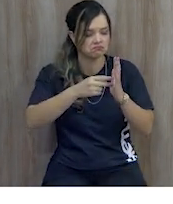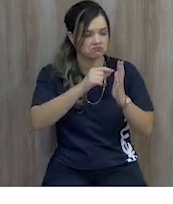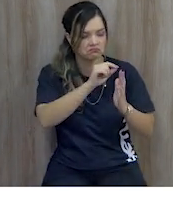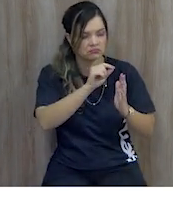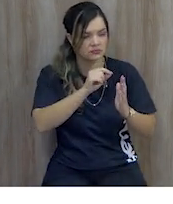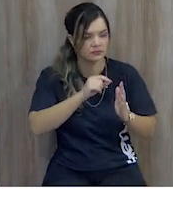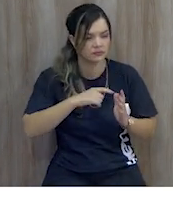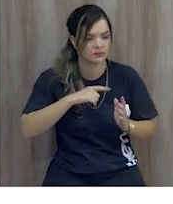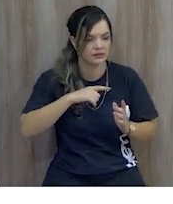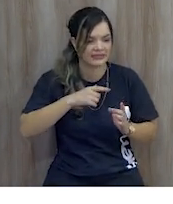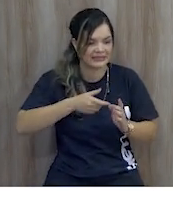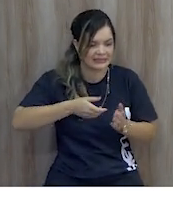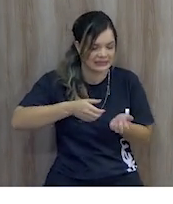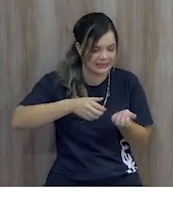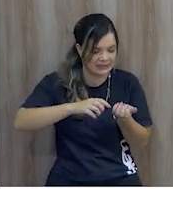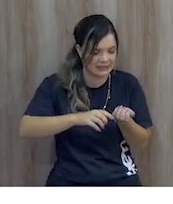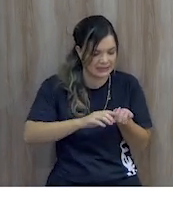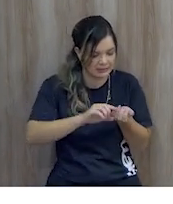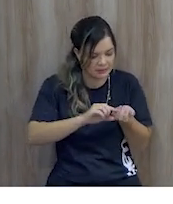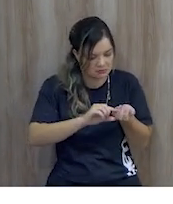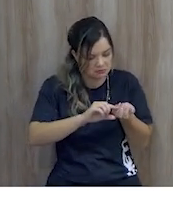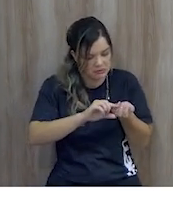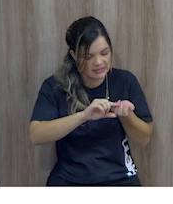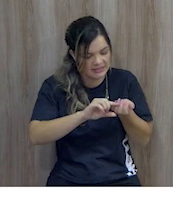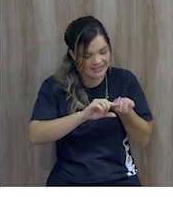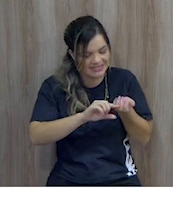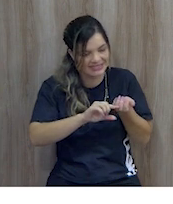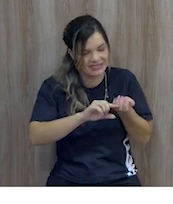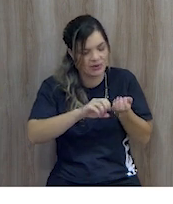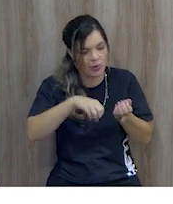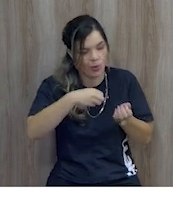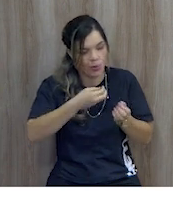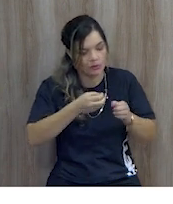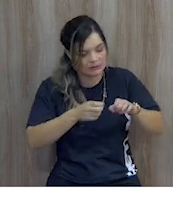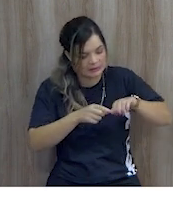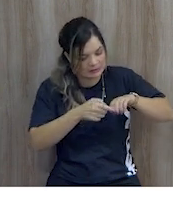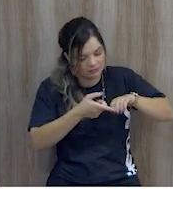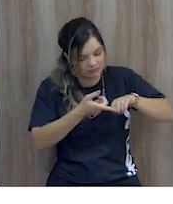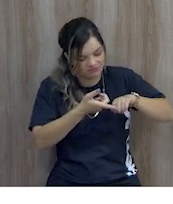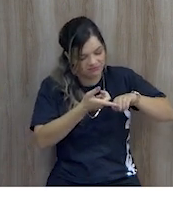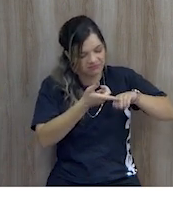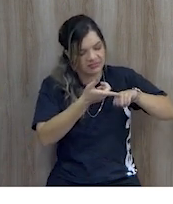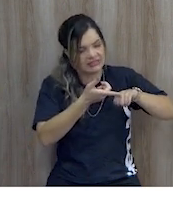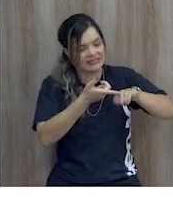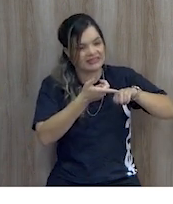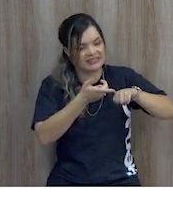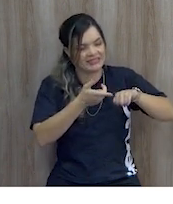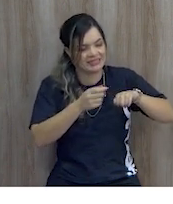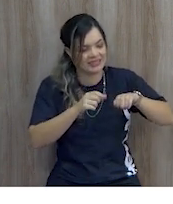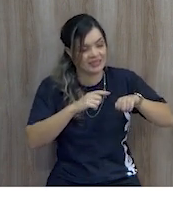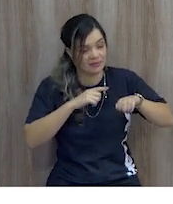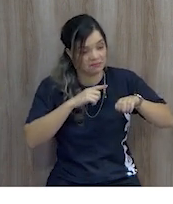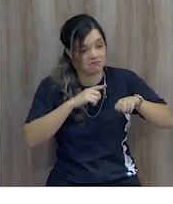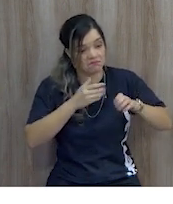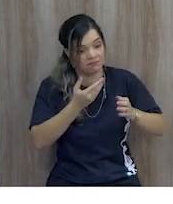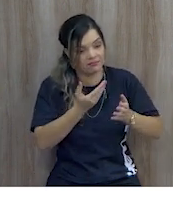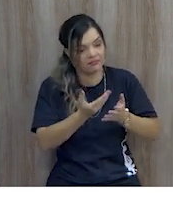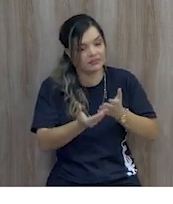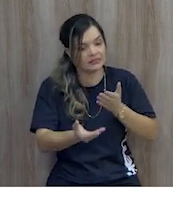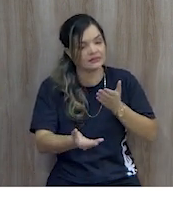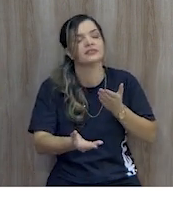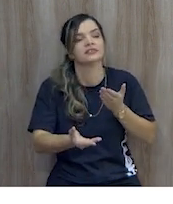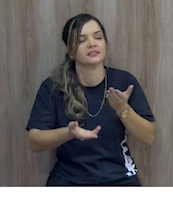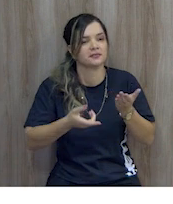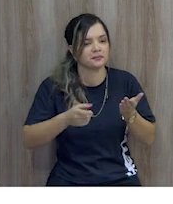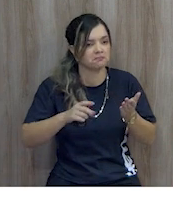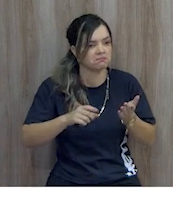interproximal. Mas essa perda de inserção interproximal, ela é menor ou igual à